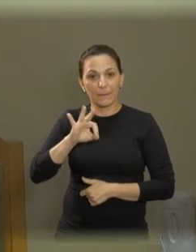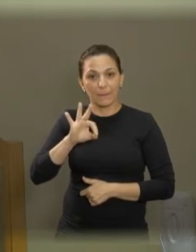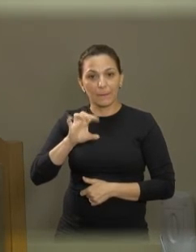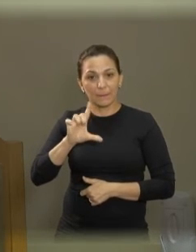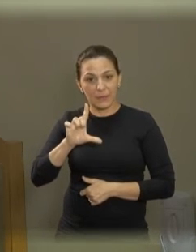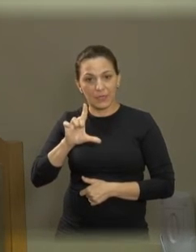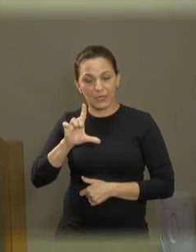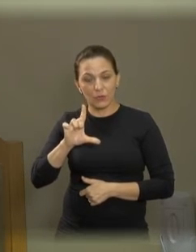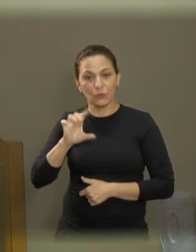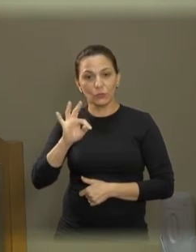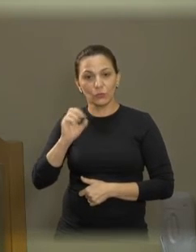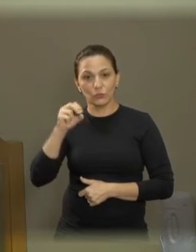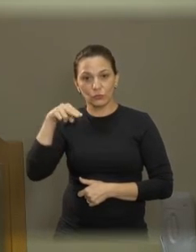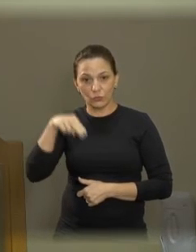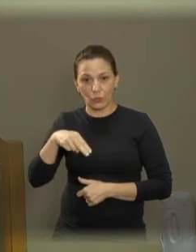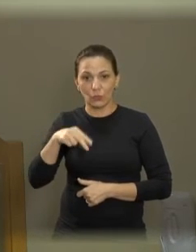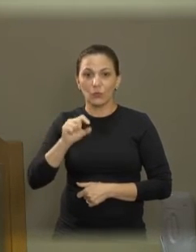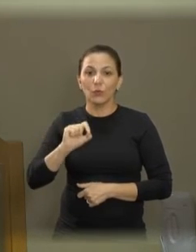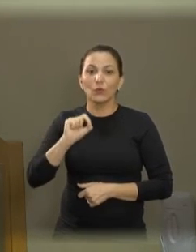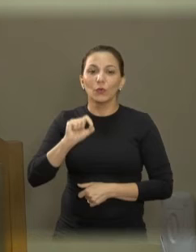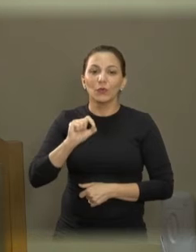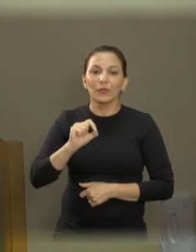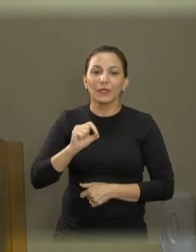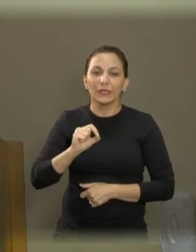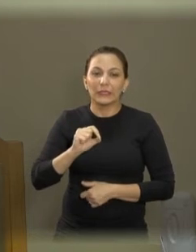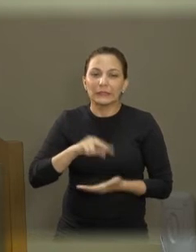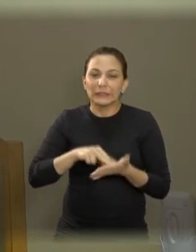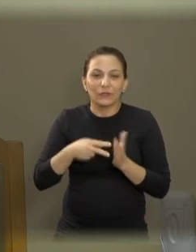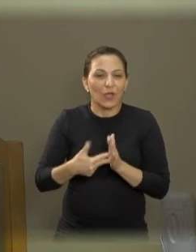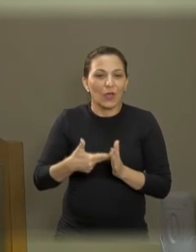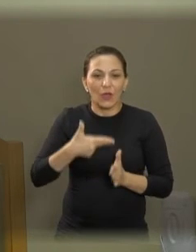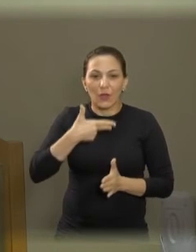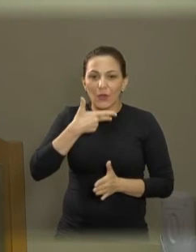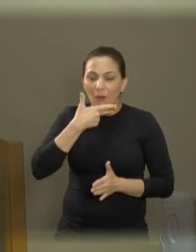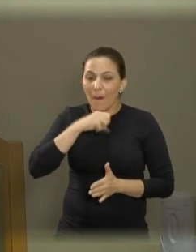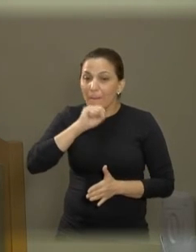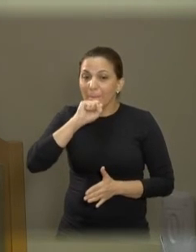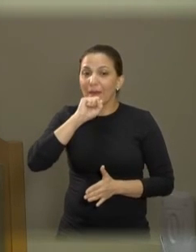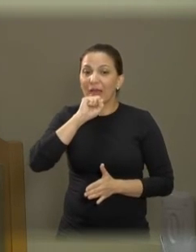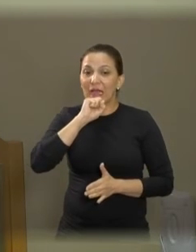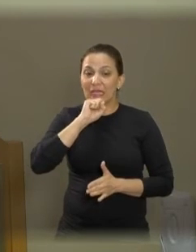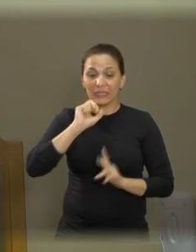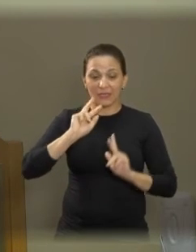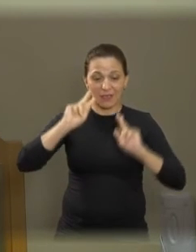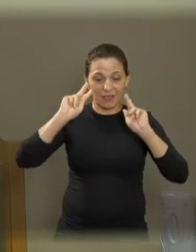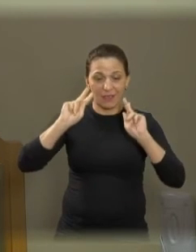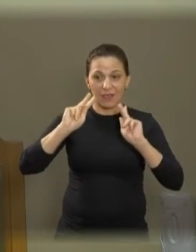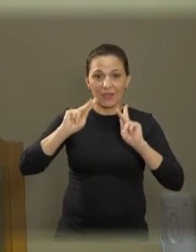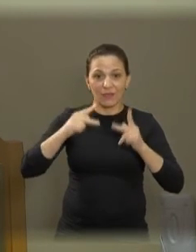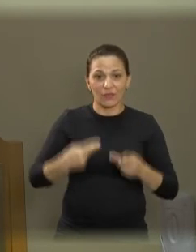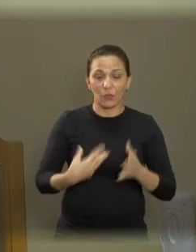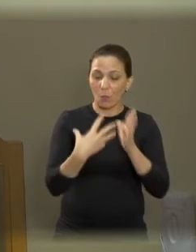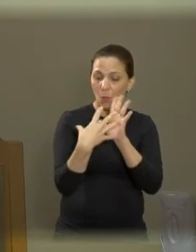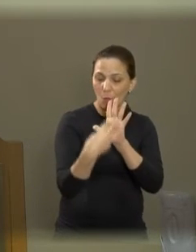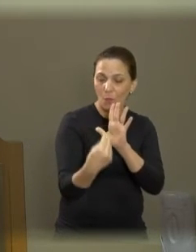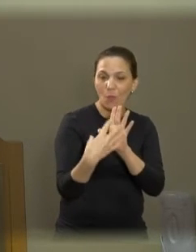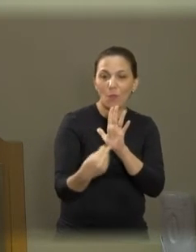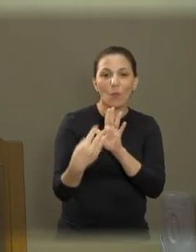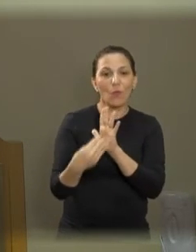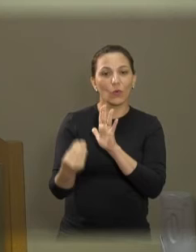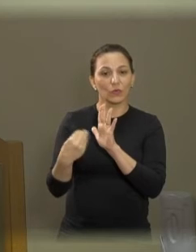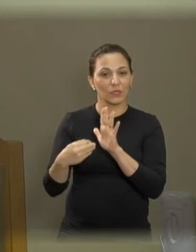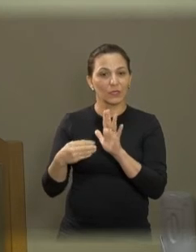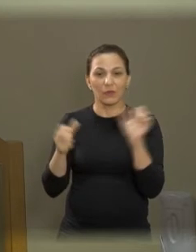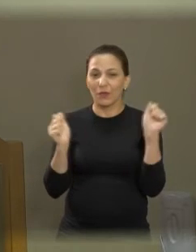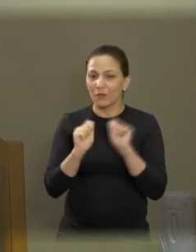Meu pai, em que sentido? Meu pai, eu servia como guia, como referência para mim em tudo ali da farmacotécnica, que eu era, nessa altura, eu era